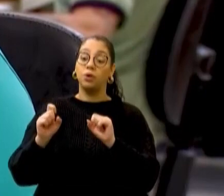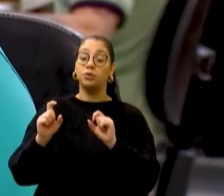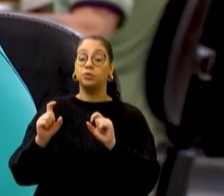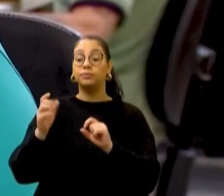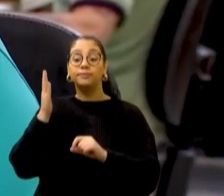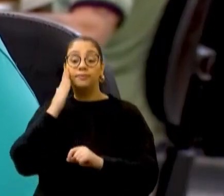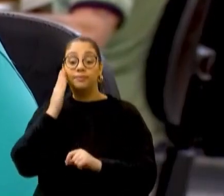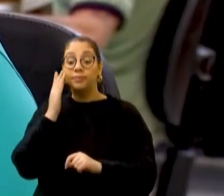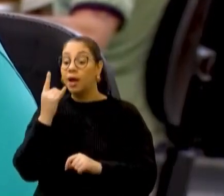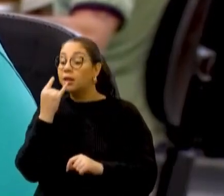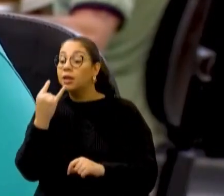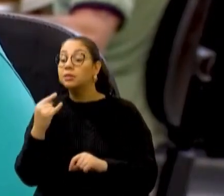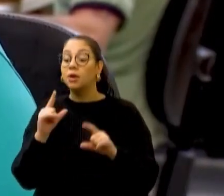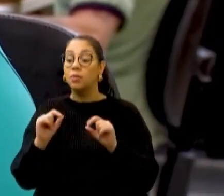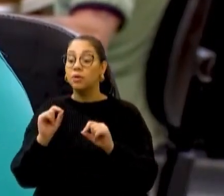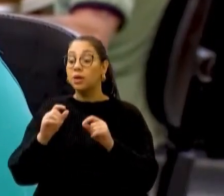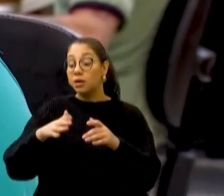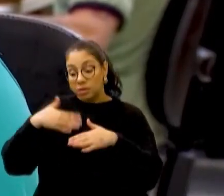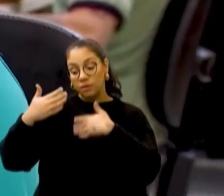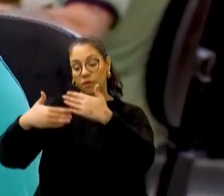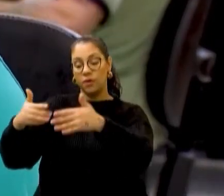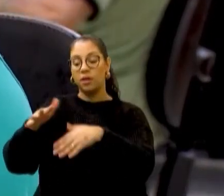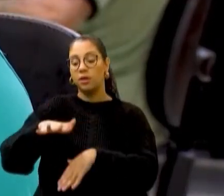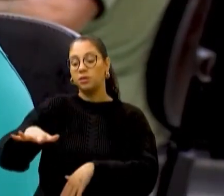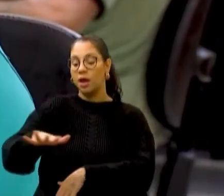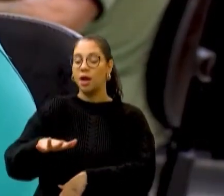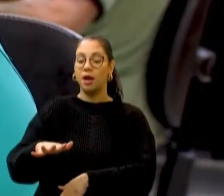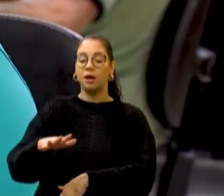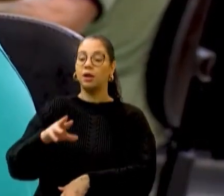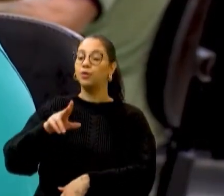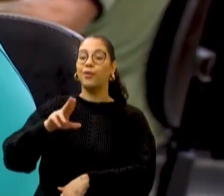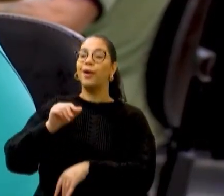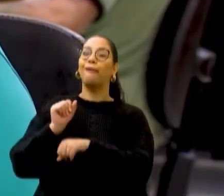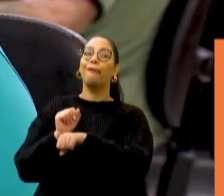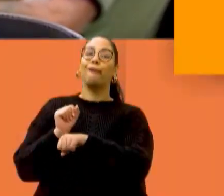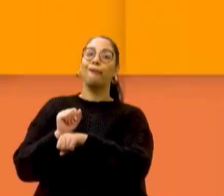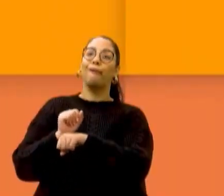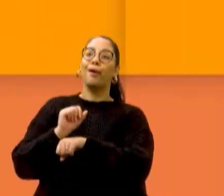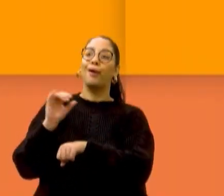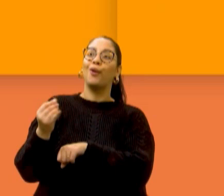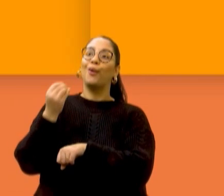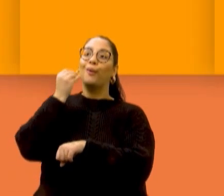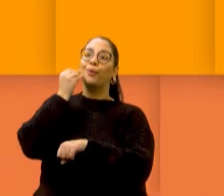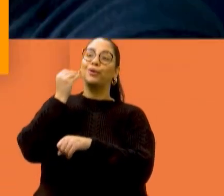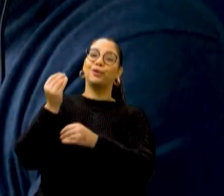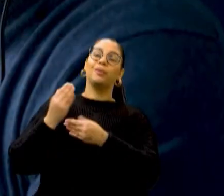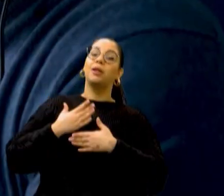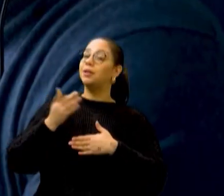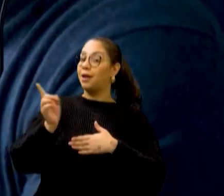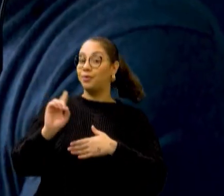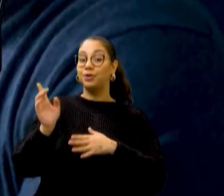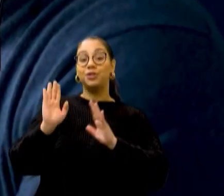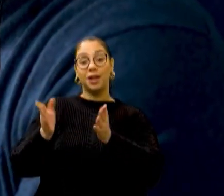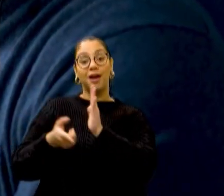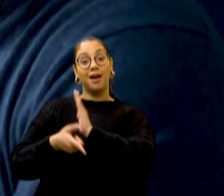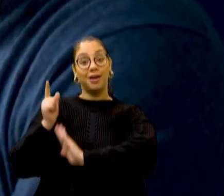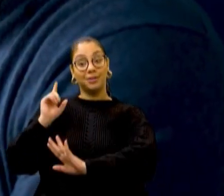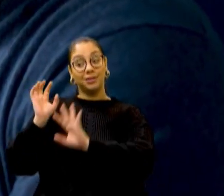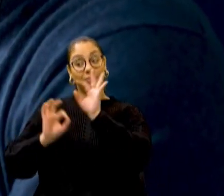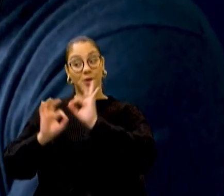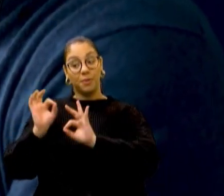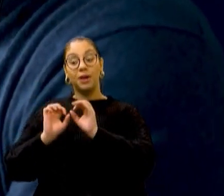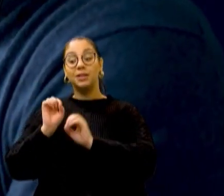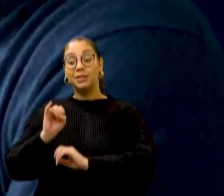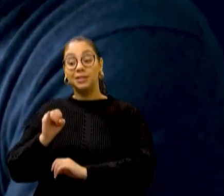exatamente saber o que que chama atenção e se desenvolver né você não pode esperar oportunidade chegar você tem que se preparar para